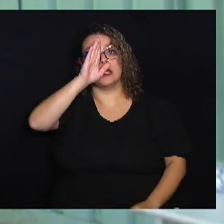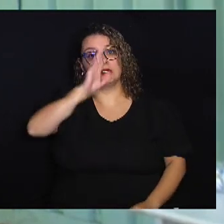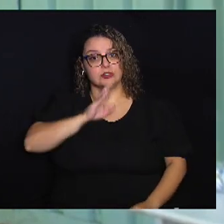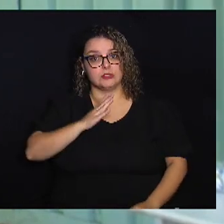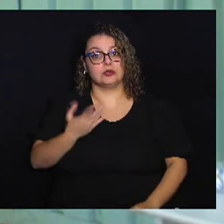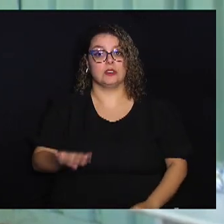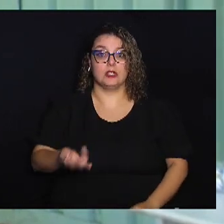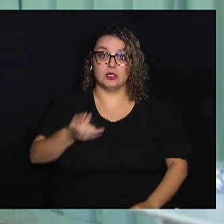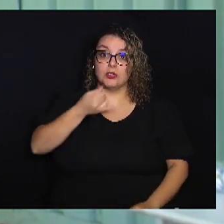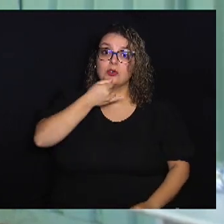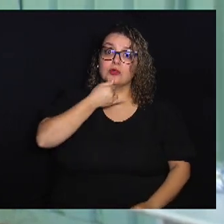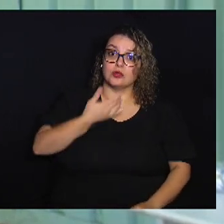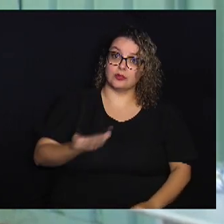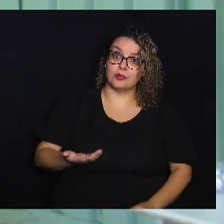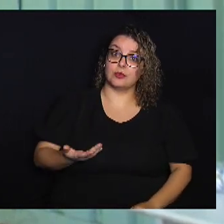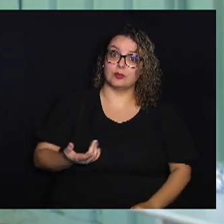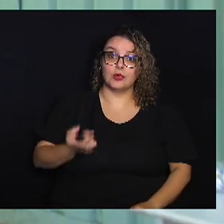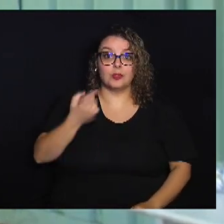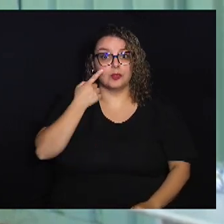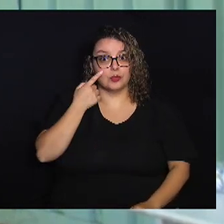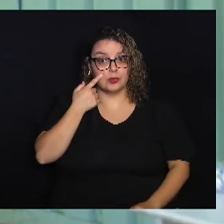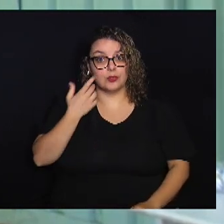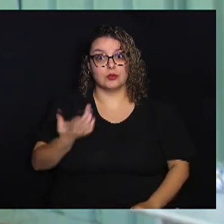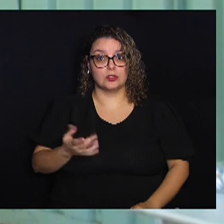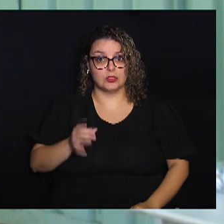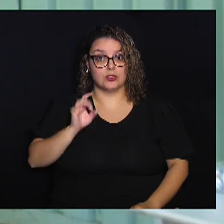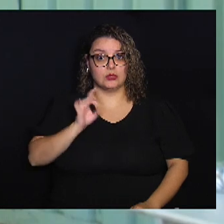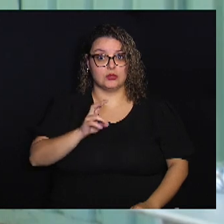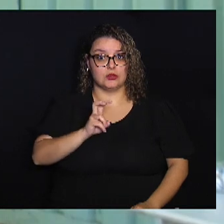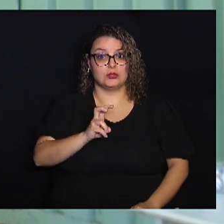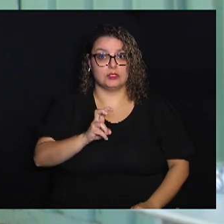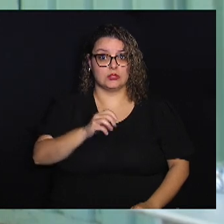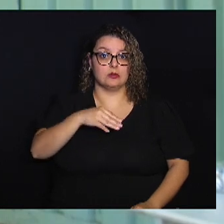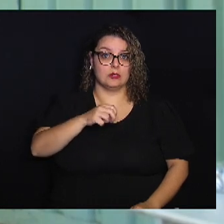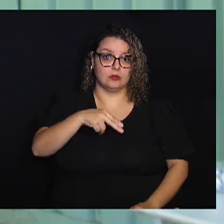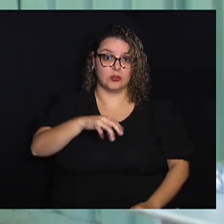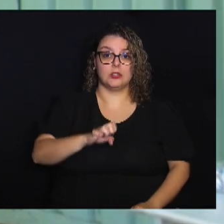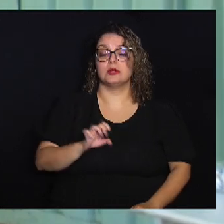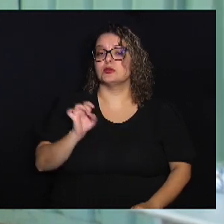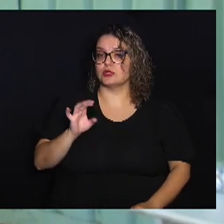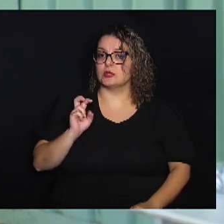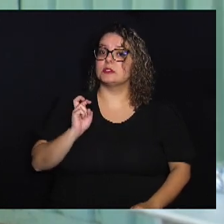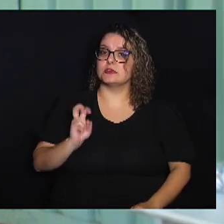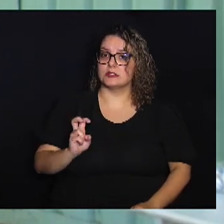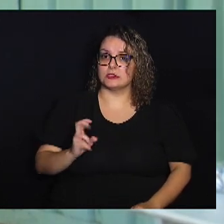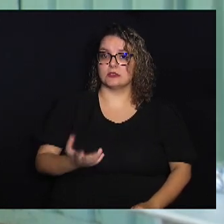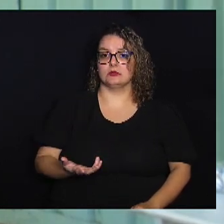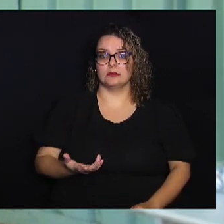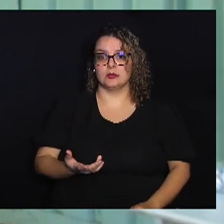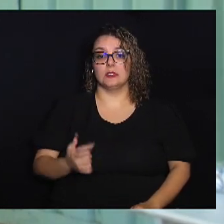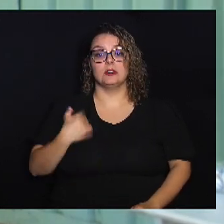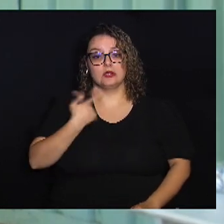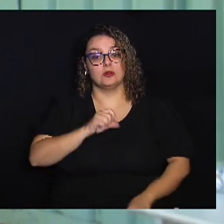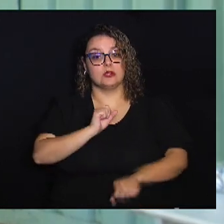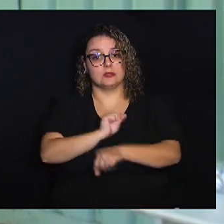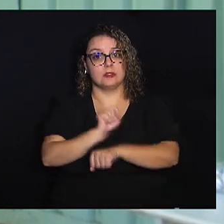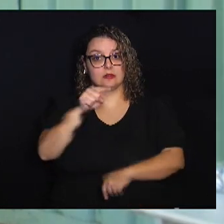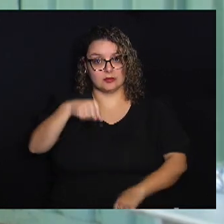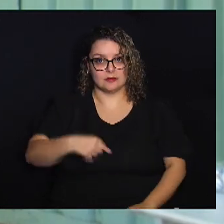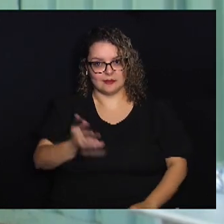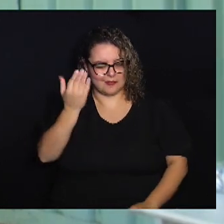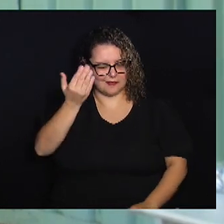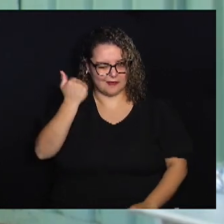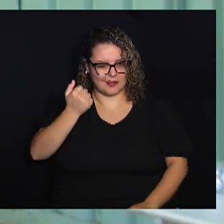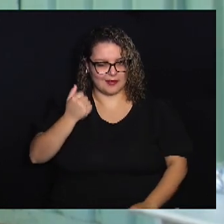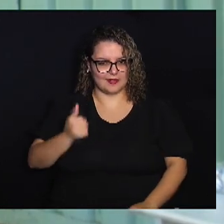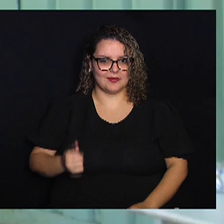E, infelizmente, gente, olha, hoje somente 5, né, Monique? Somente 5 atendimentos. Então, a gente espera por você aqui. Vamos lá, levanta